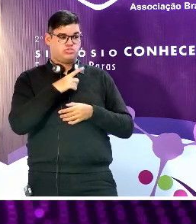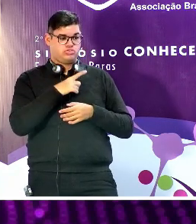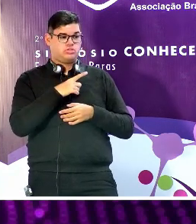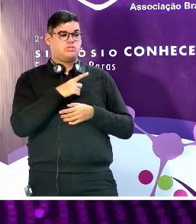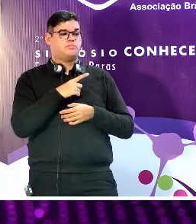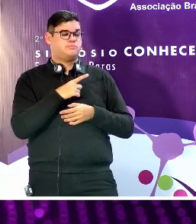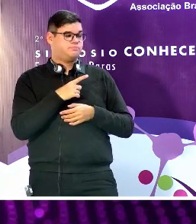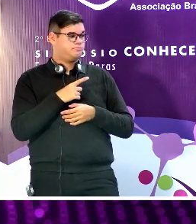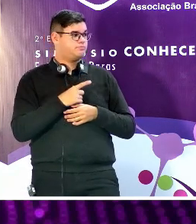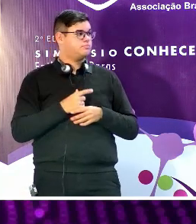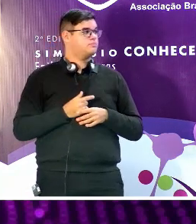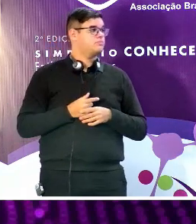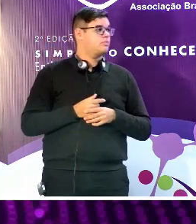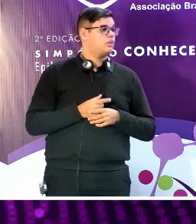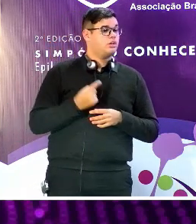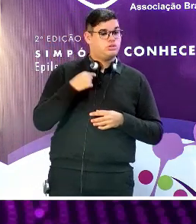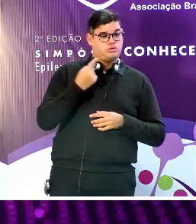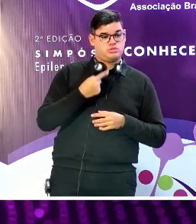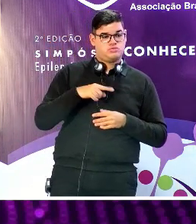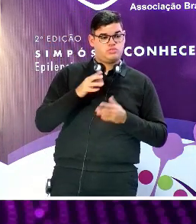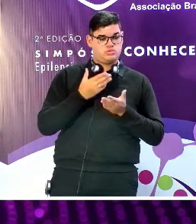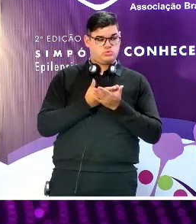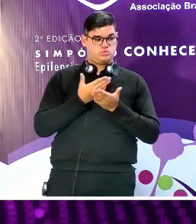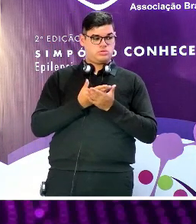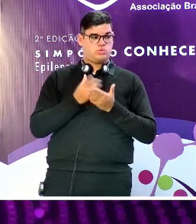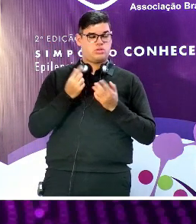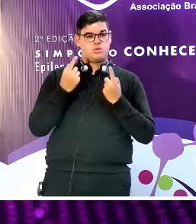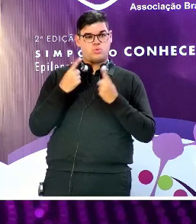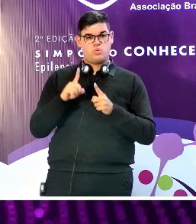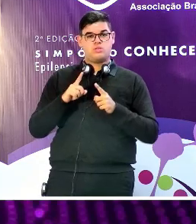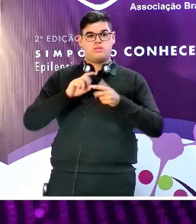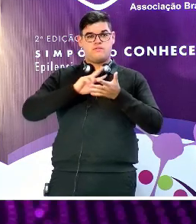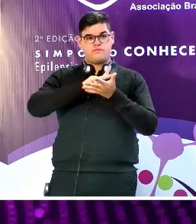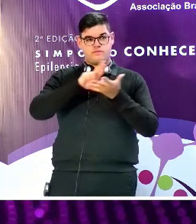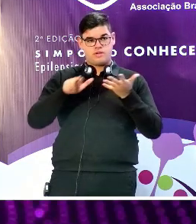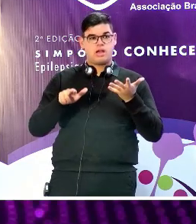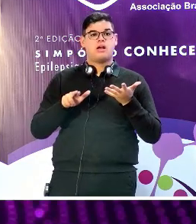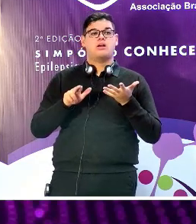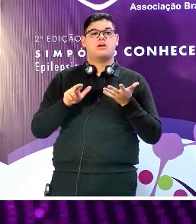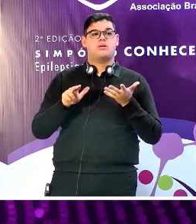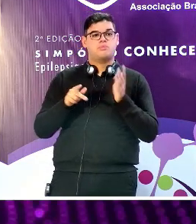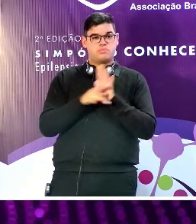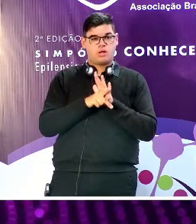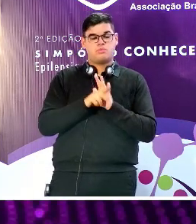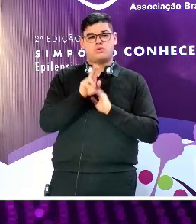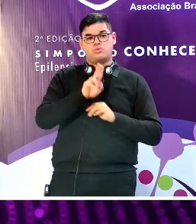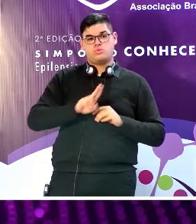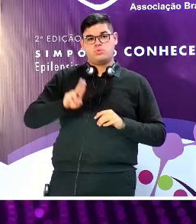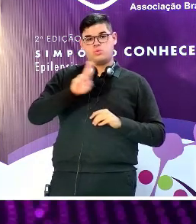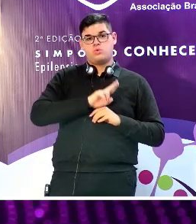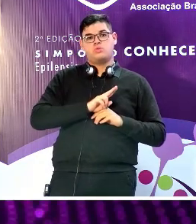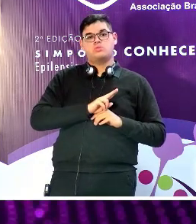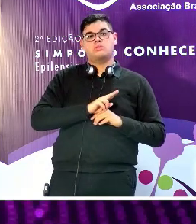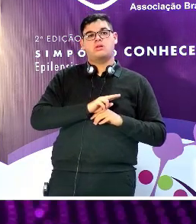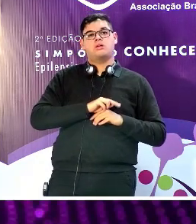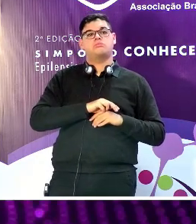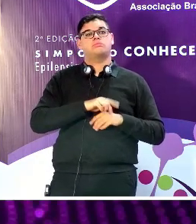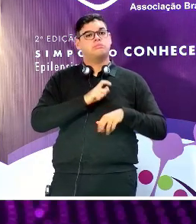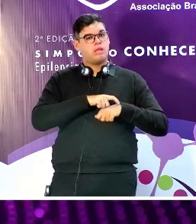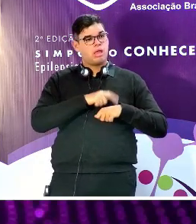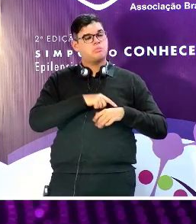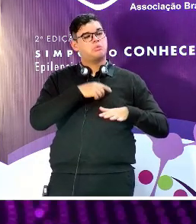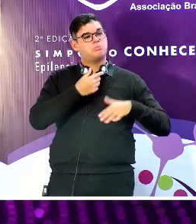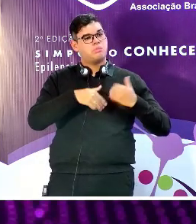e fomos estudar os efeitos adversos do uso por longos períodos do nosso